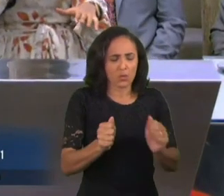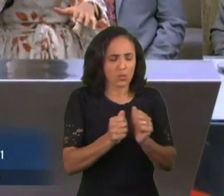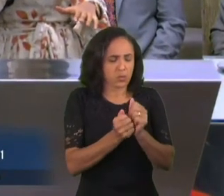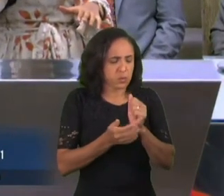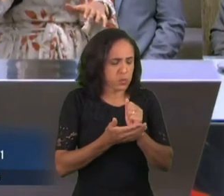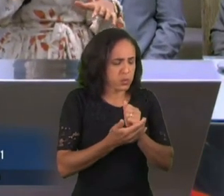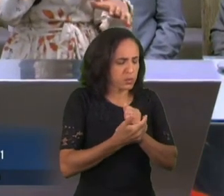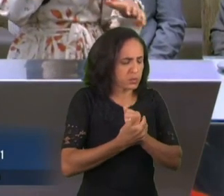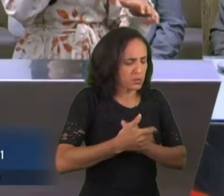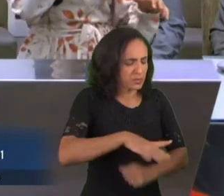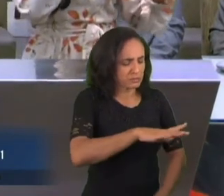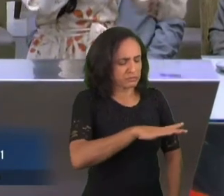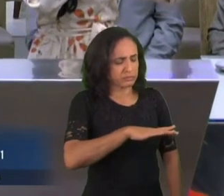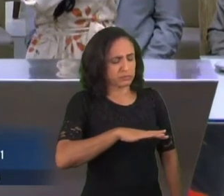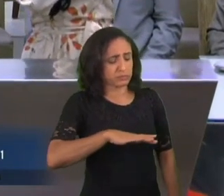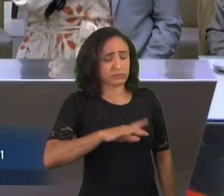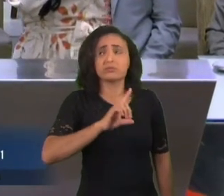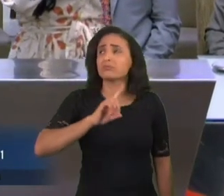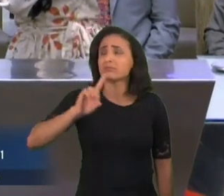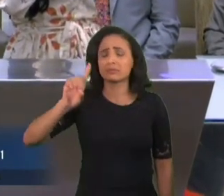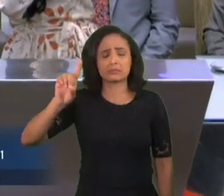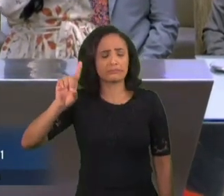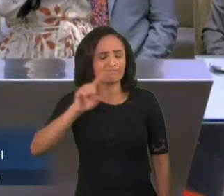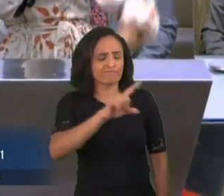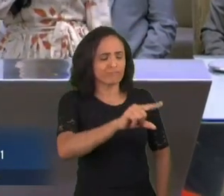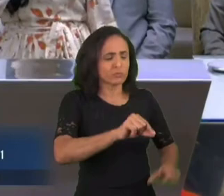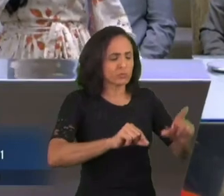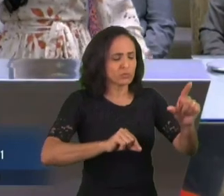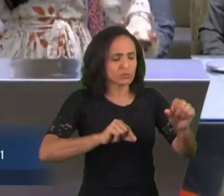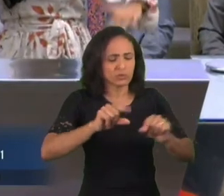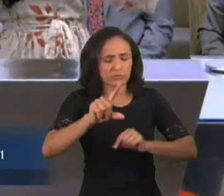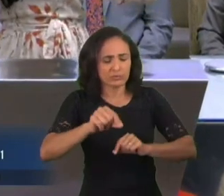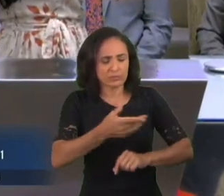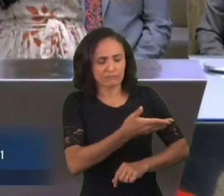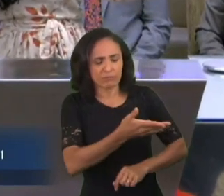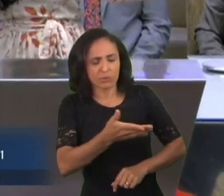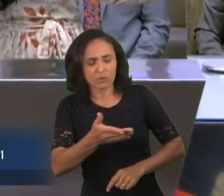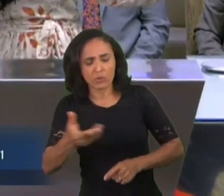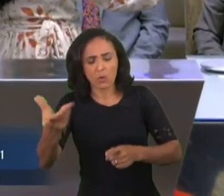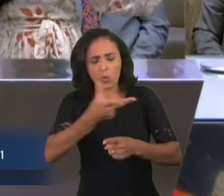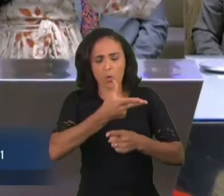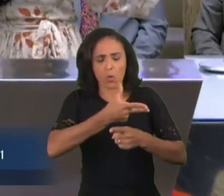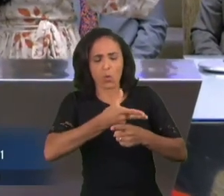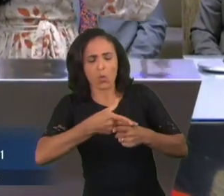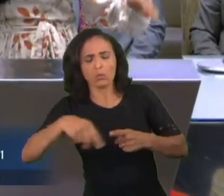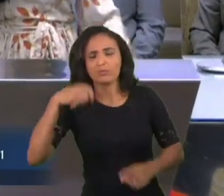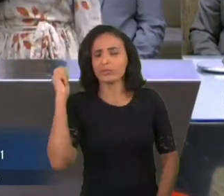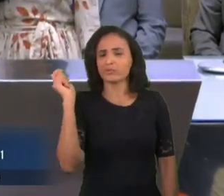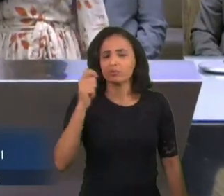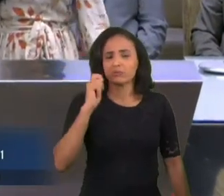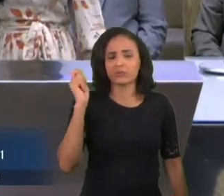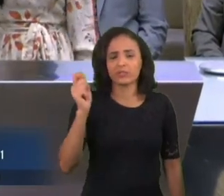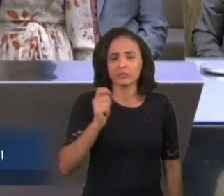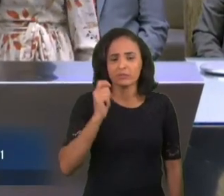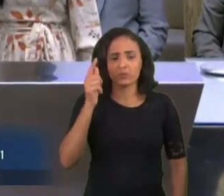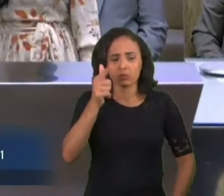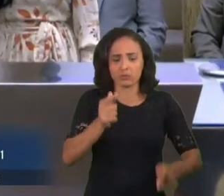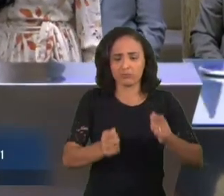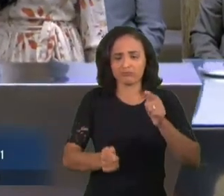dos midianitas, para ser o guerreiro, o herói da nação. Gideão